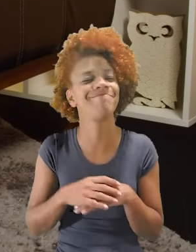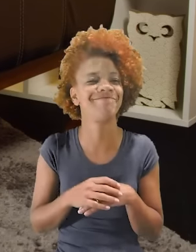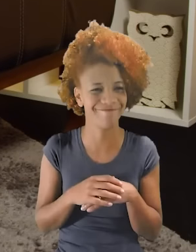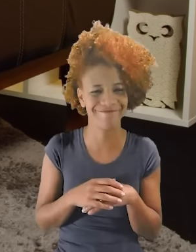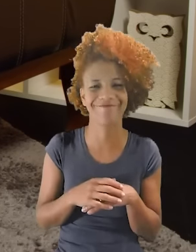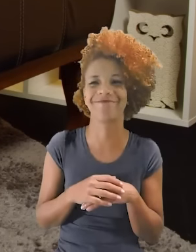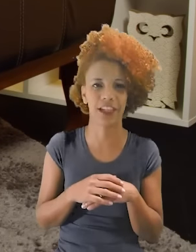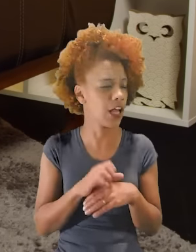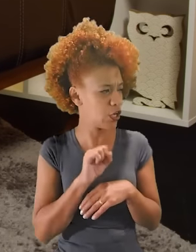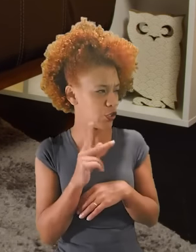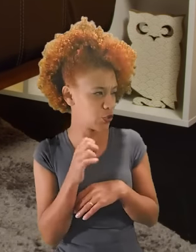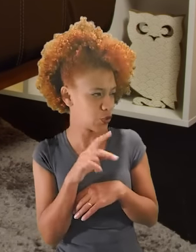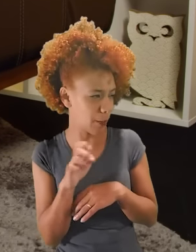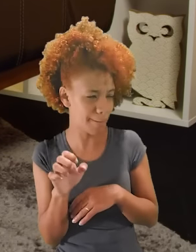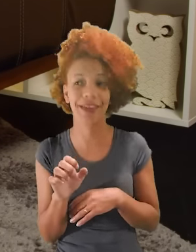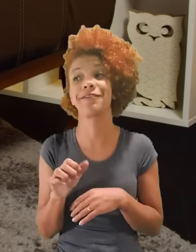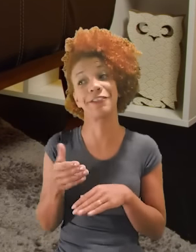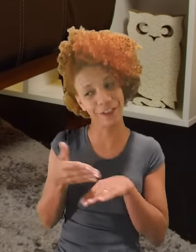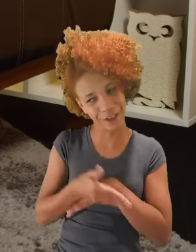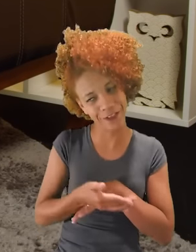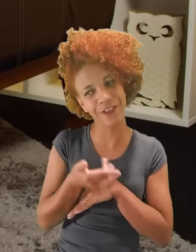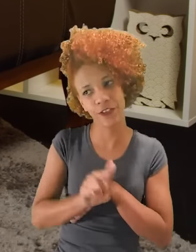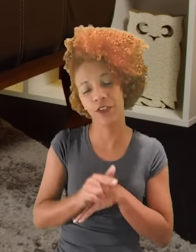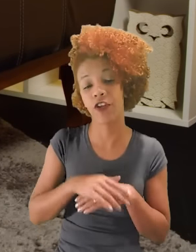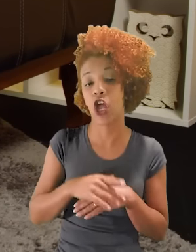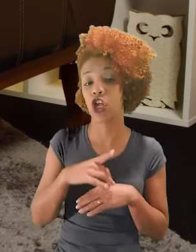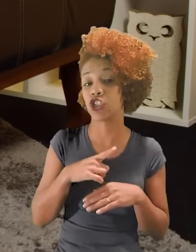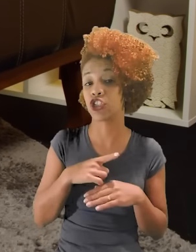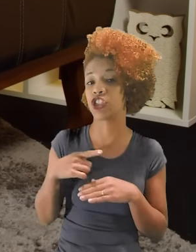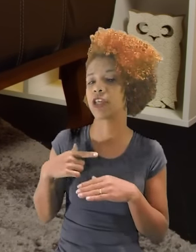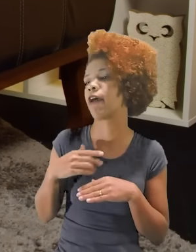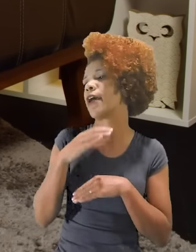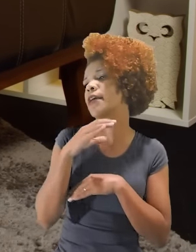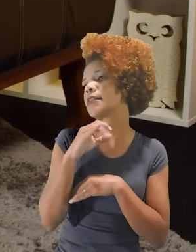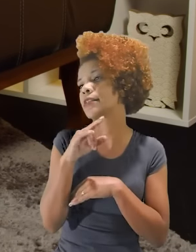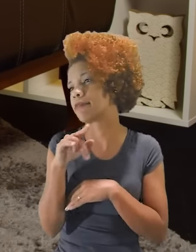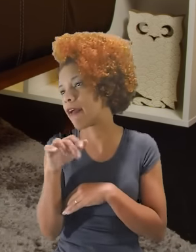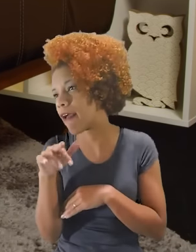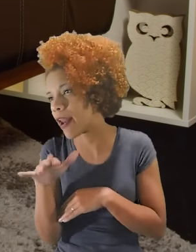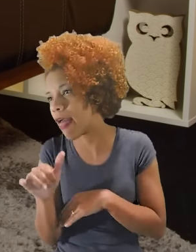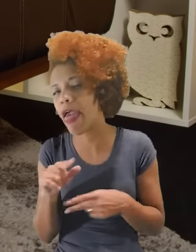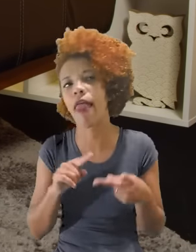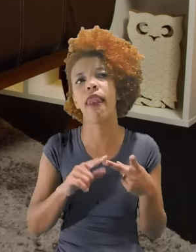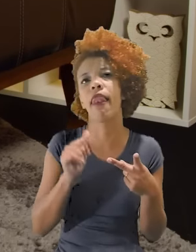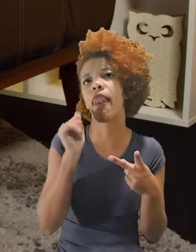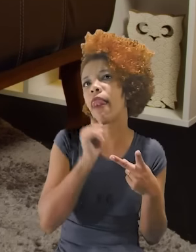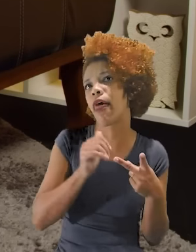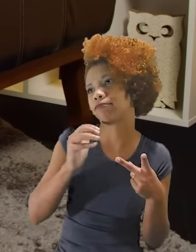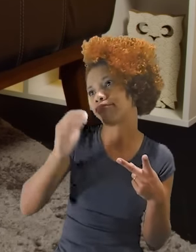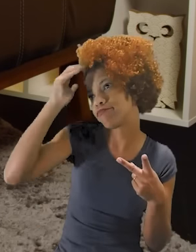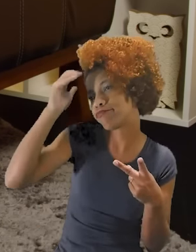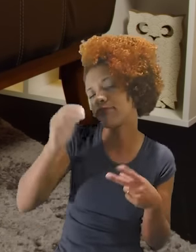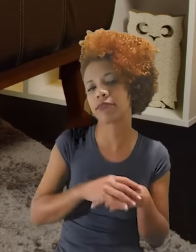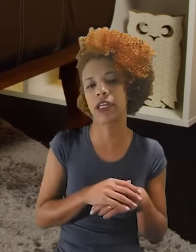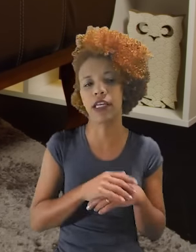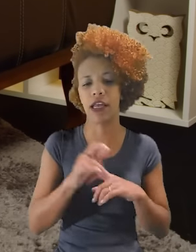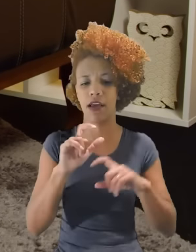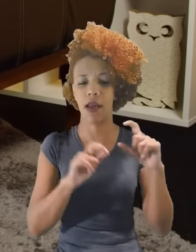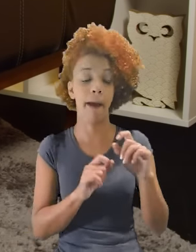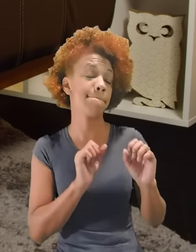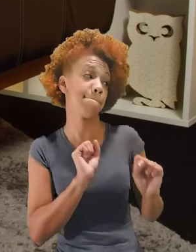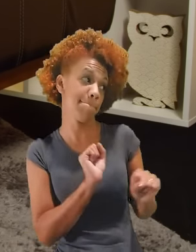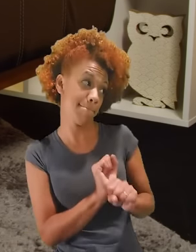como é que você acabou de falar? Shopee, entrando de novo. Ele catava clássicos, cara. Então Cinderela, Chapeuzinho Vermelho e tal. E começou a fazer sátira. Pausa. Humor.